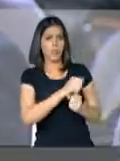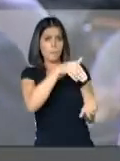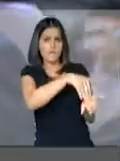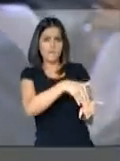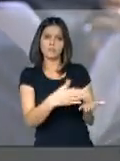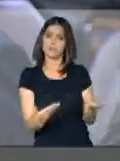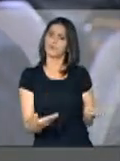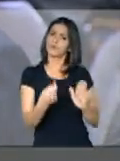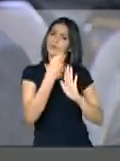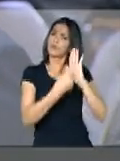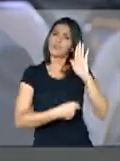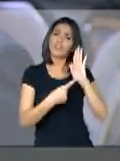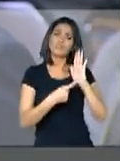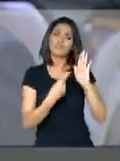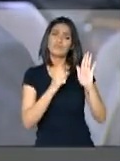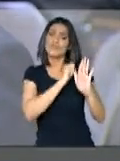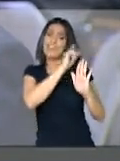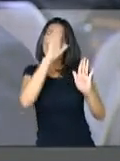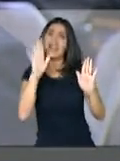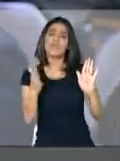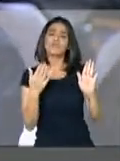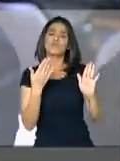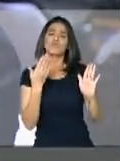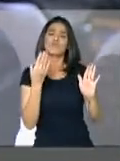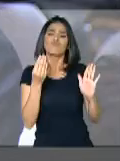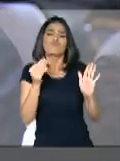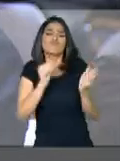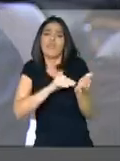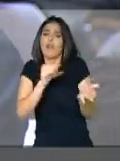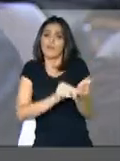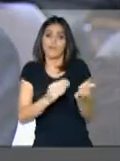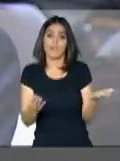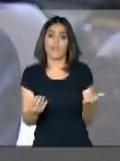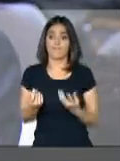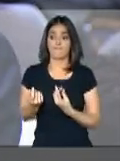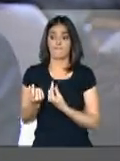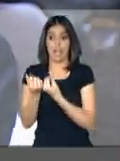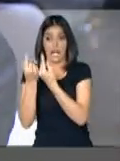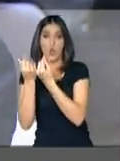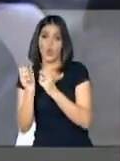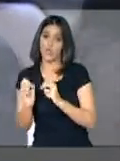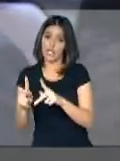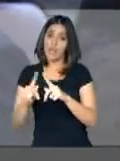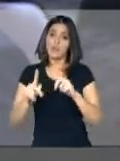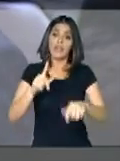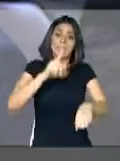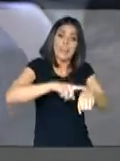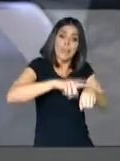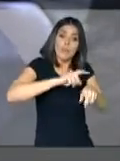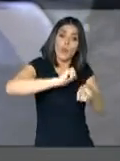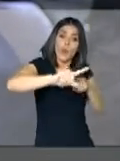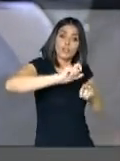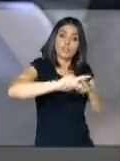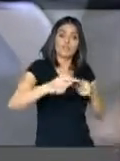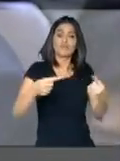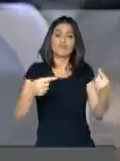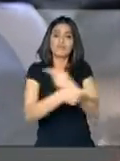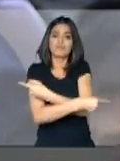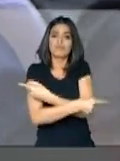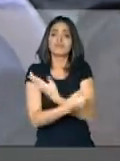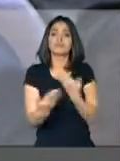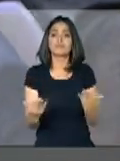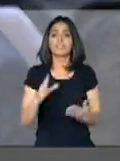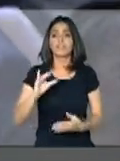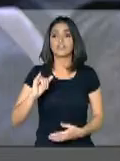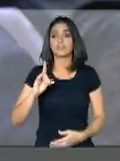Então, o texto está mal redigido, ele não está claro e não está nítido. Do ponto de vista do valor, faz sentido, mas do tempo de contribuição, não. Então, nesse